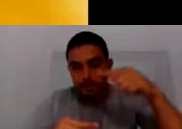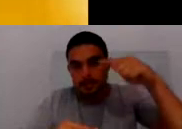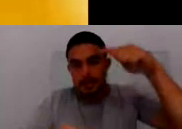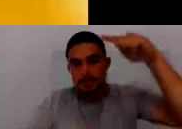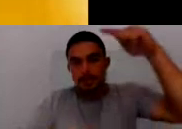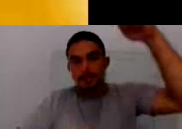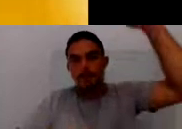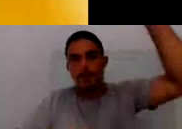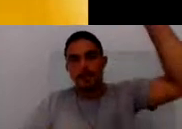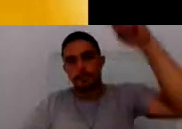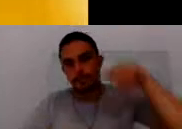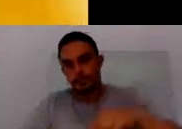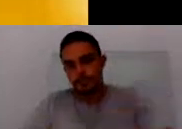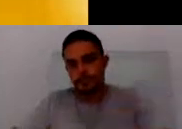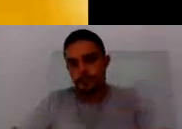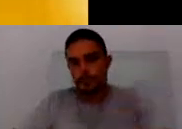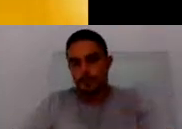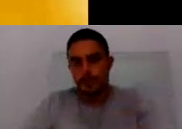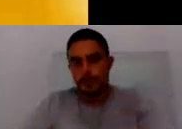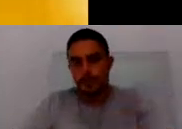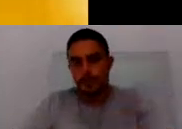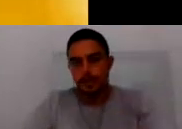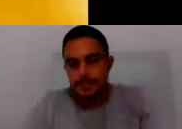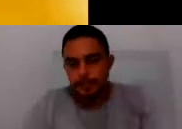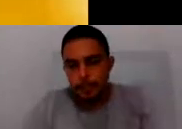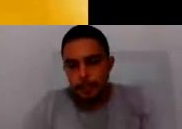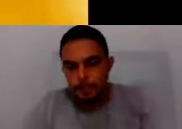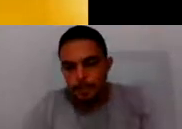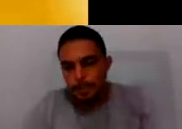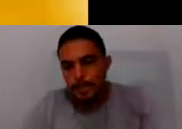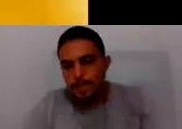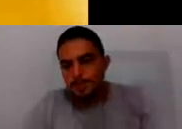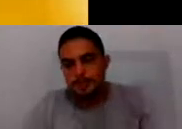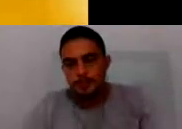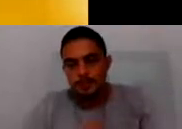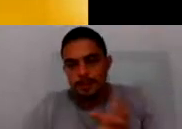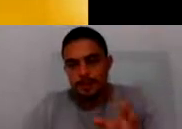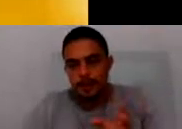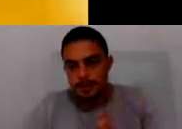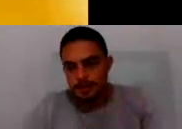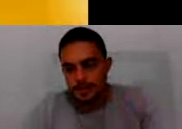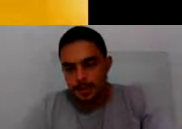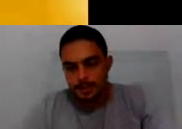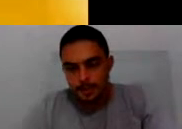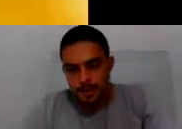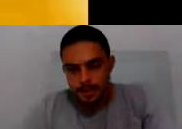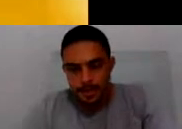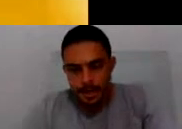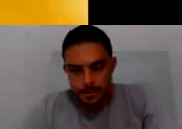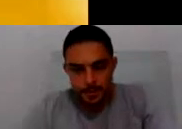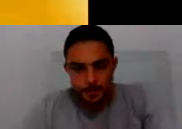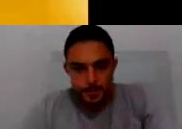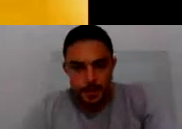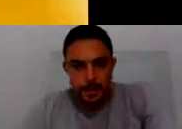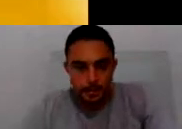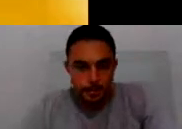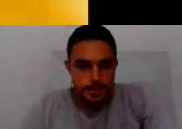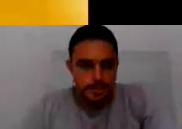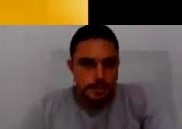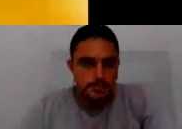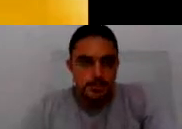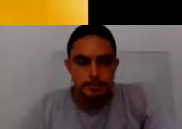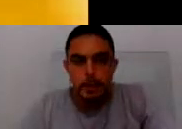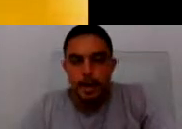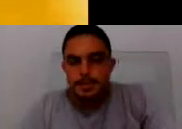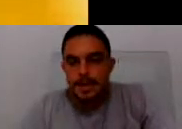isso faz com que ele seja mais profundo, tá? E essa profundidade vai favorecer bastante a questão da drenagem, tá?